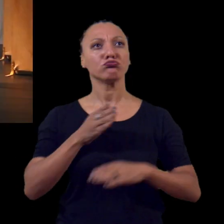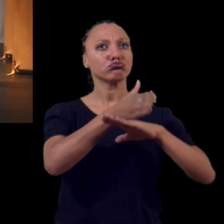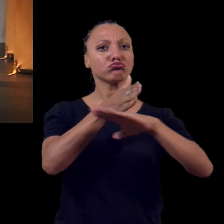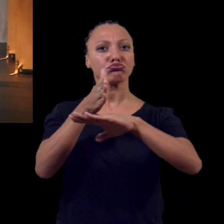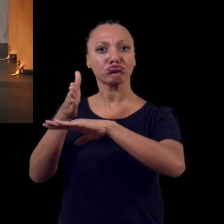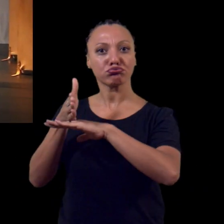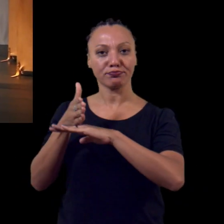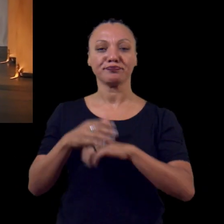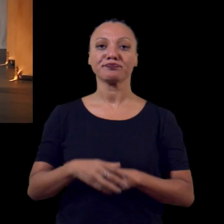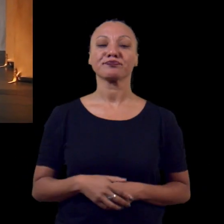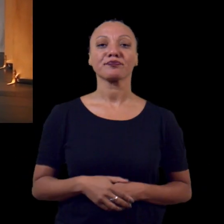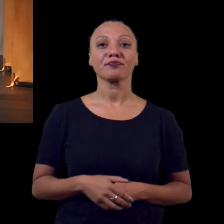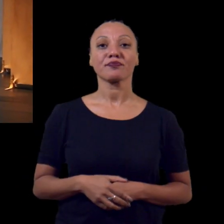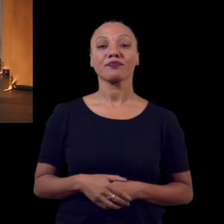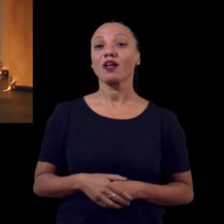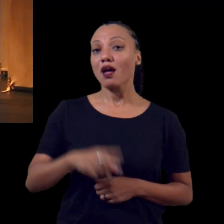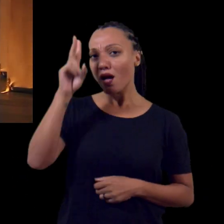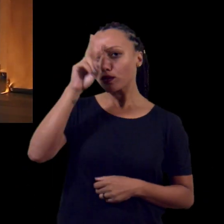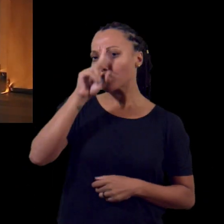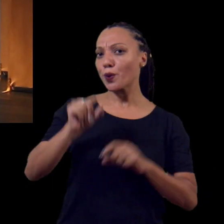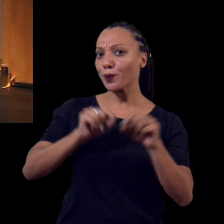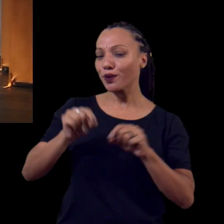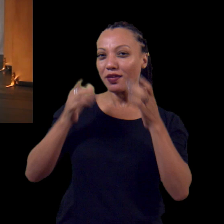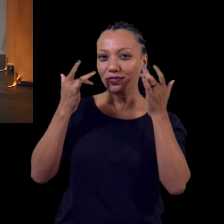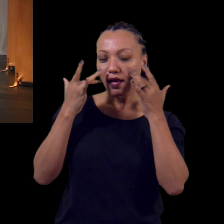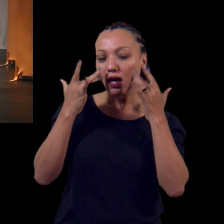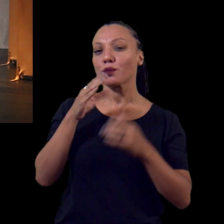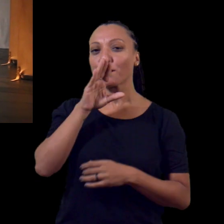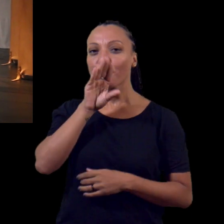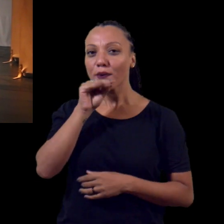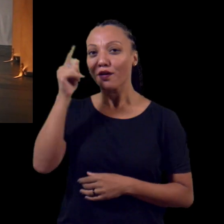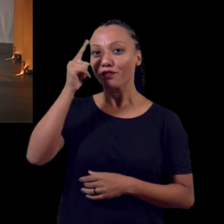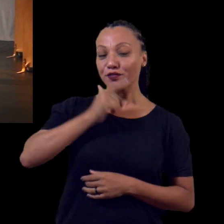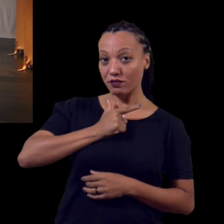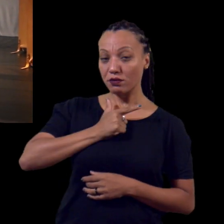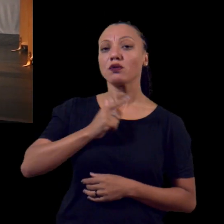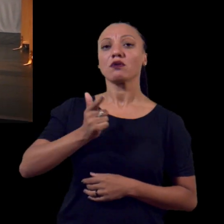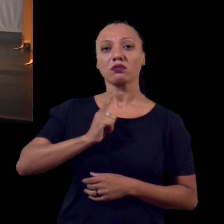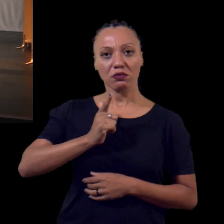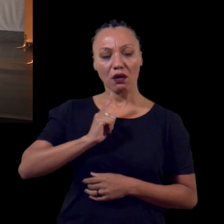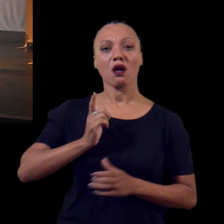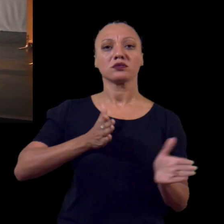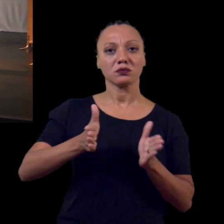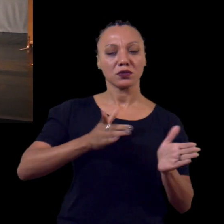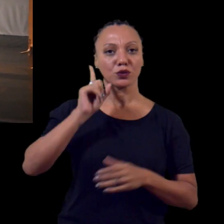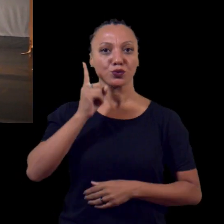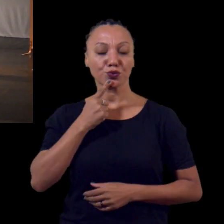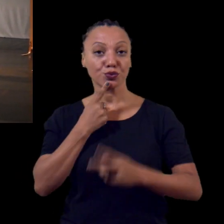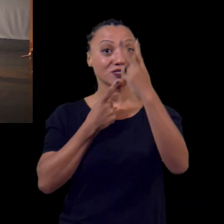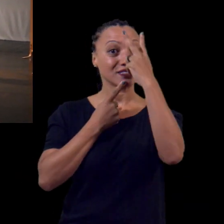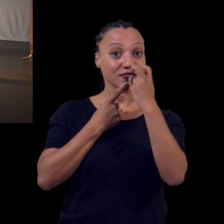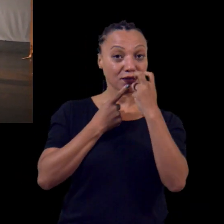O Feio é a história do Patinho Feio, e ele é acessível para surdos e para